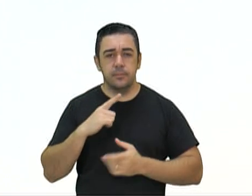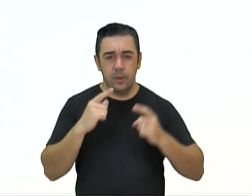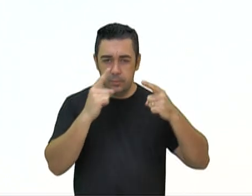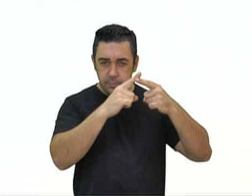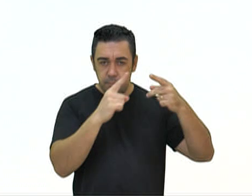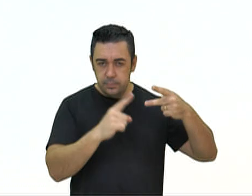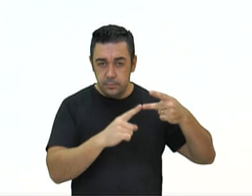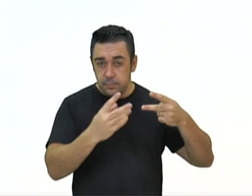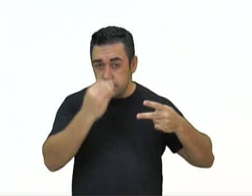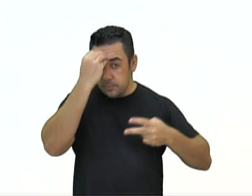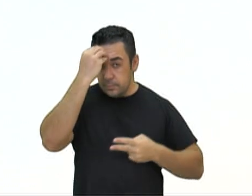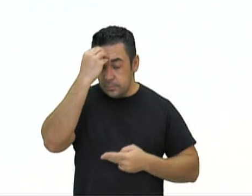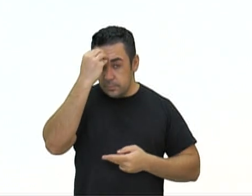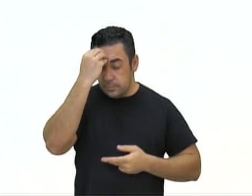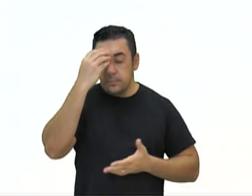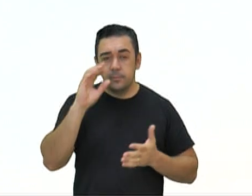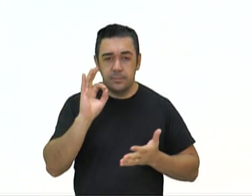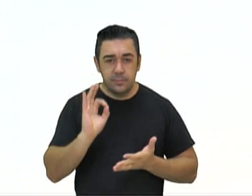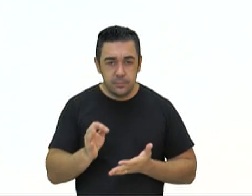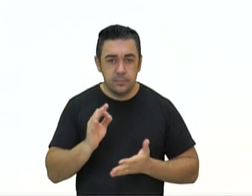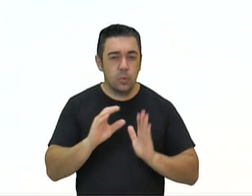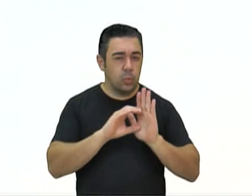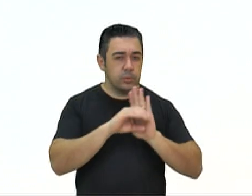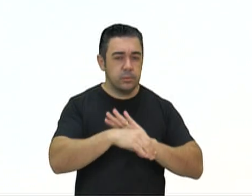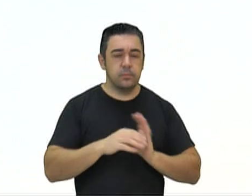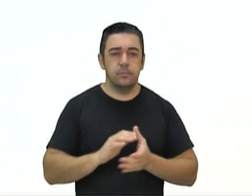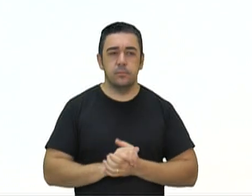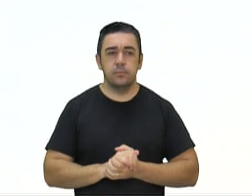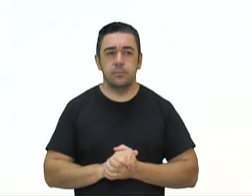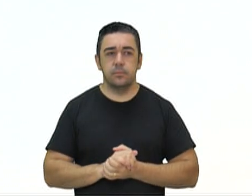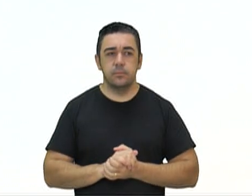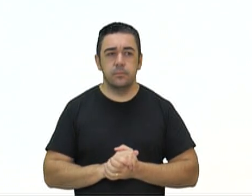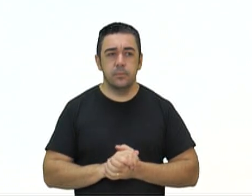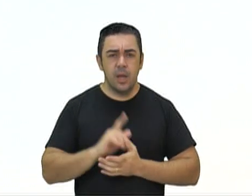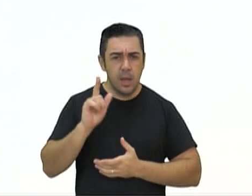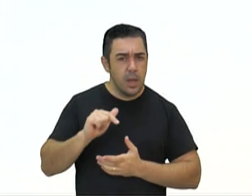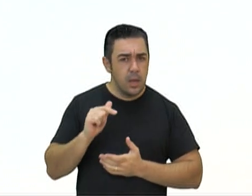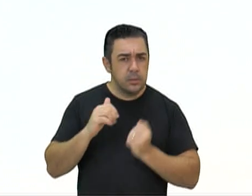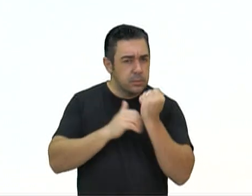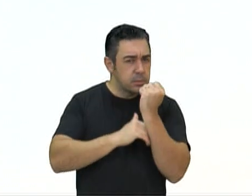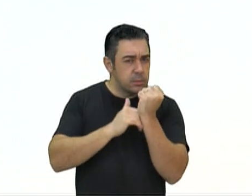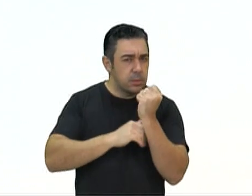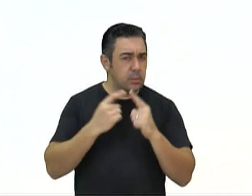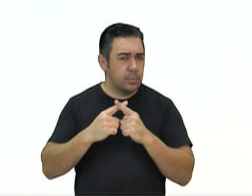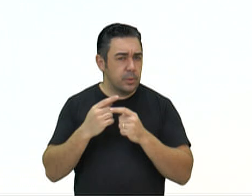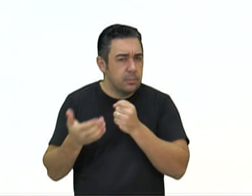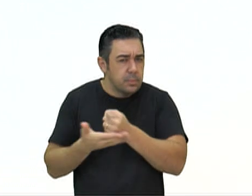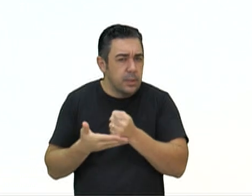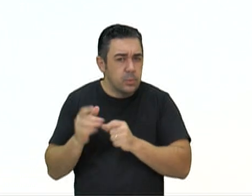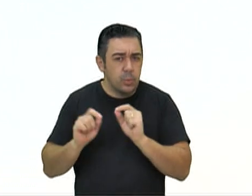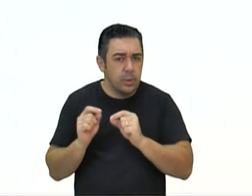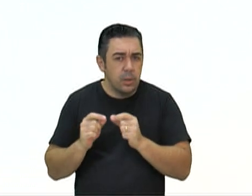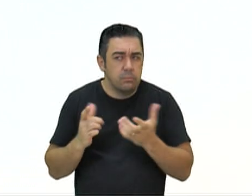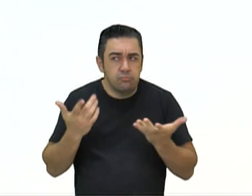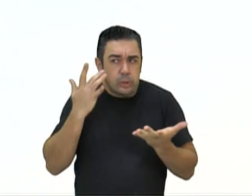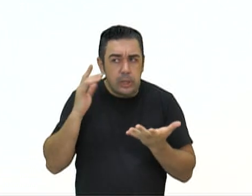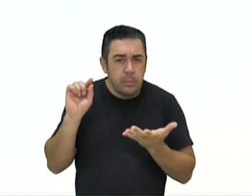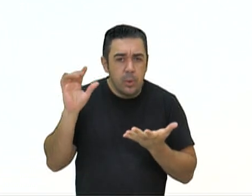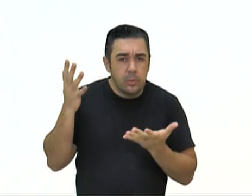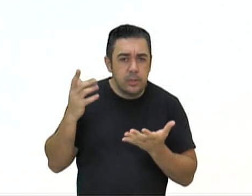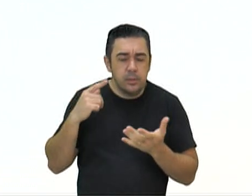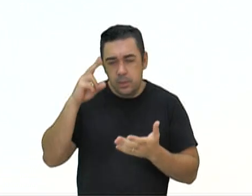para a gente memorizar, fixar melhor esses conceitos. Conto de mistério, pois está fundamentado no suspense, numa história